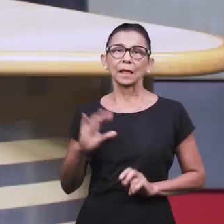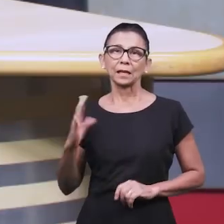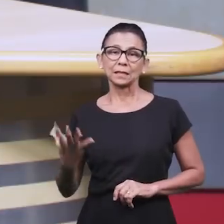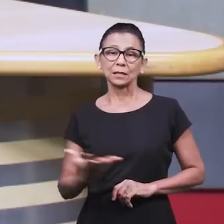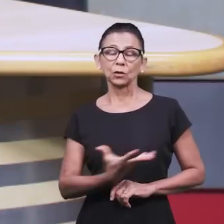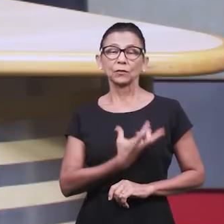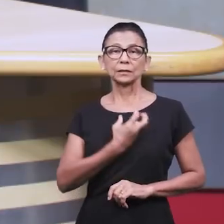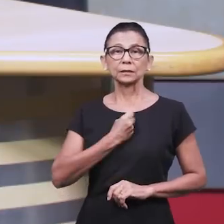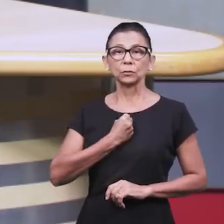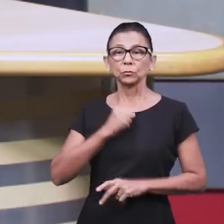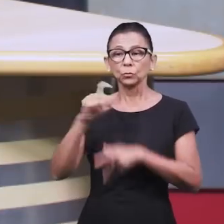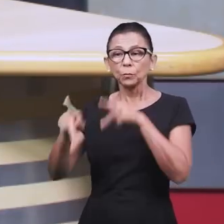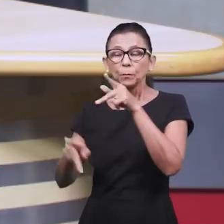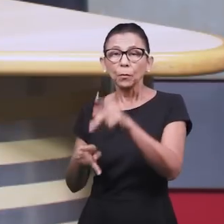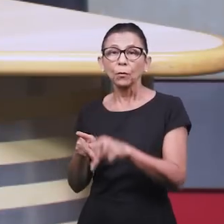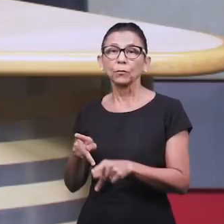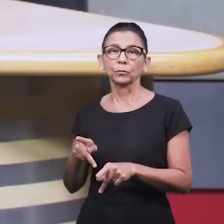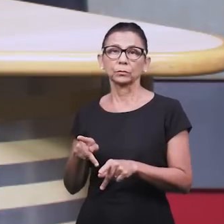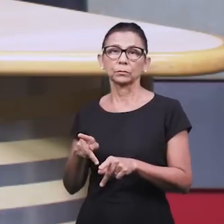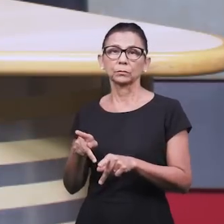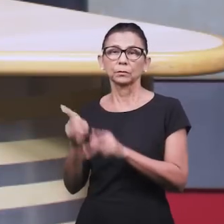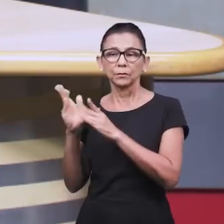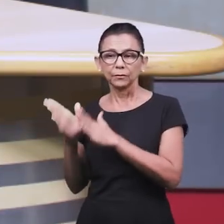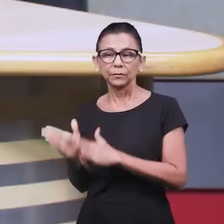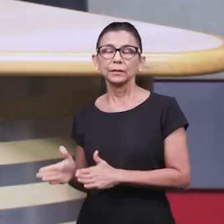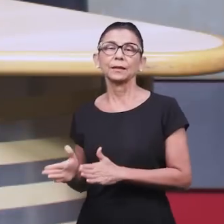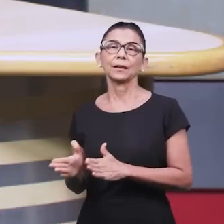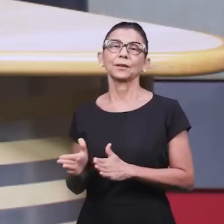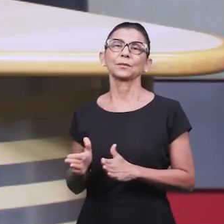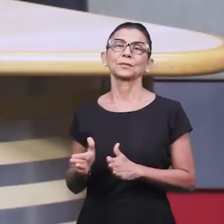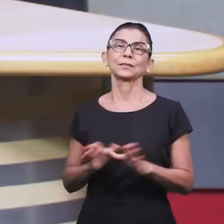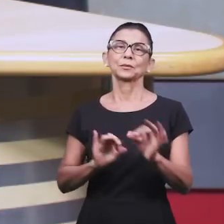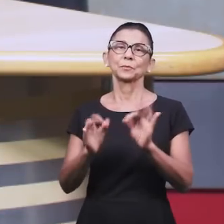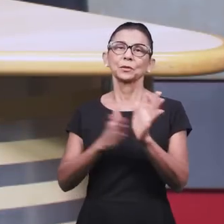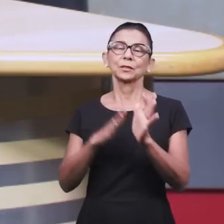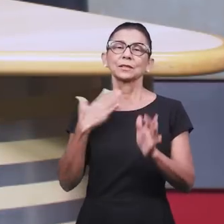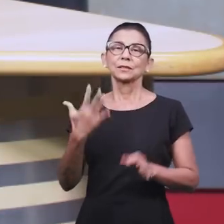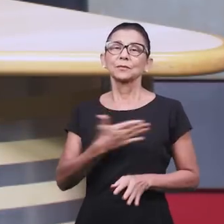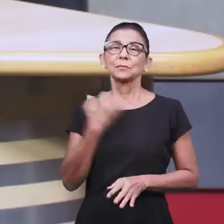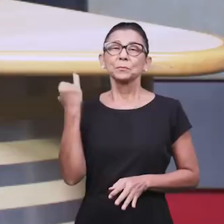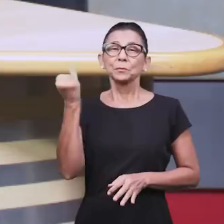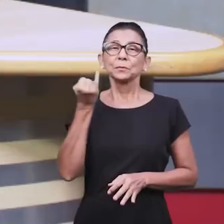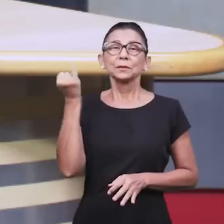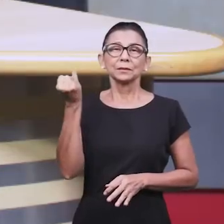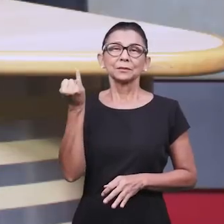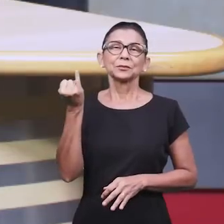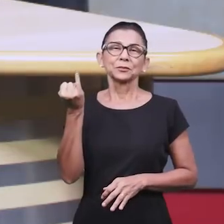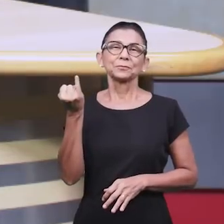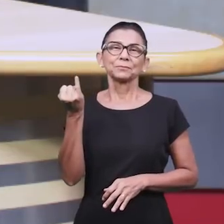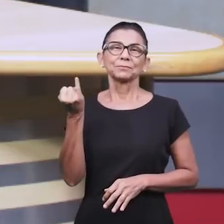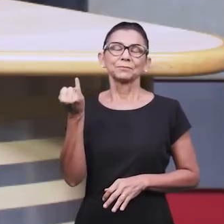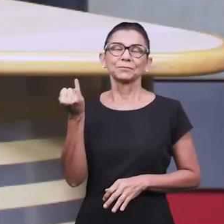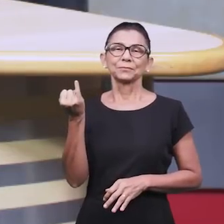colocando a salvação do povo, da igreja. Quer dizer, o projeto de salvação, que era o mais importante para a igreja.